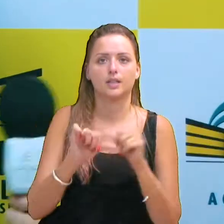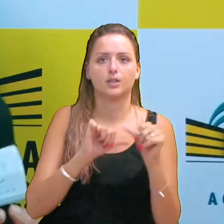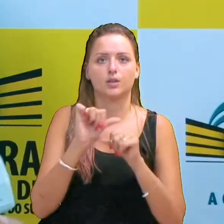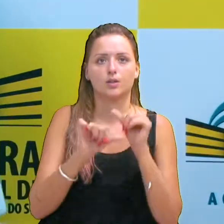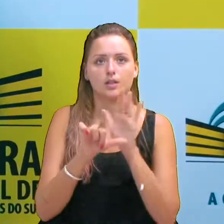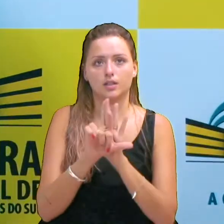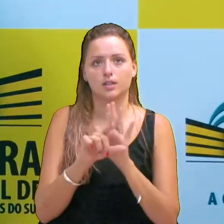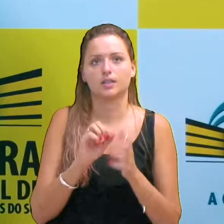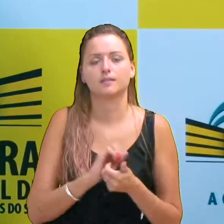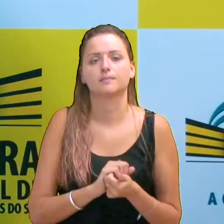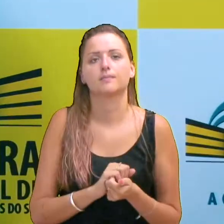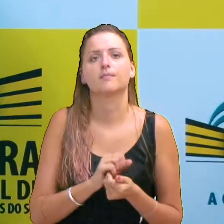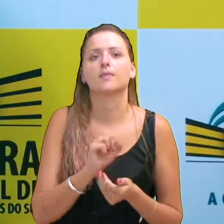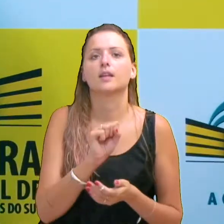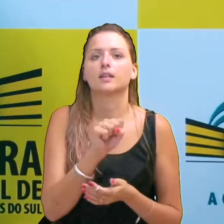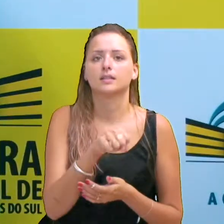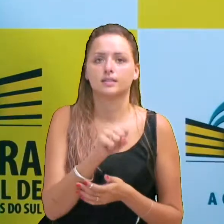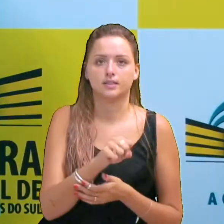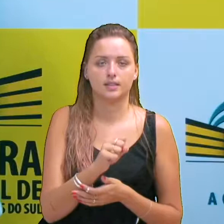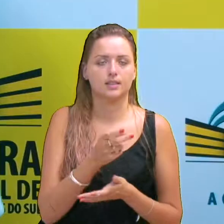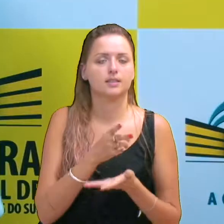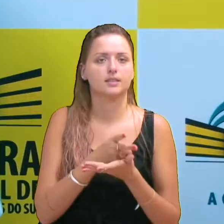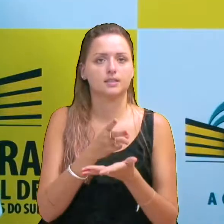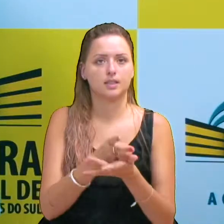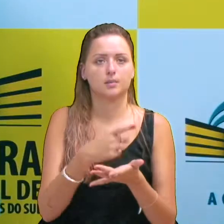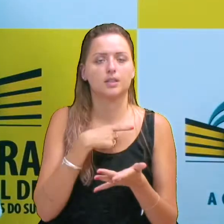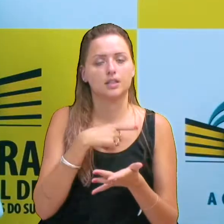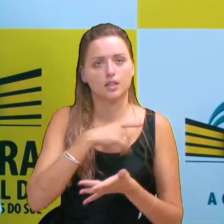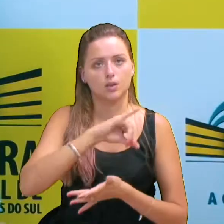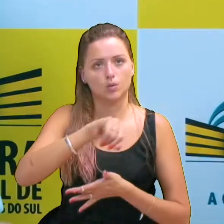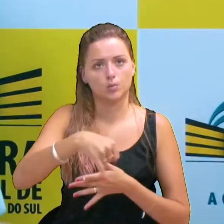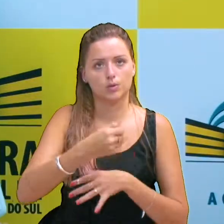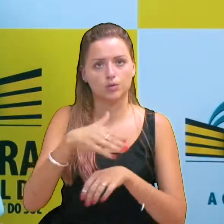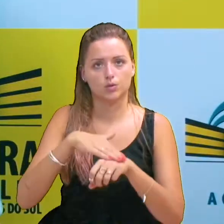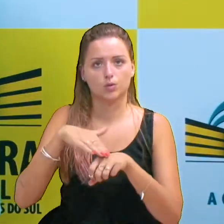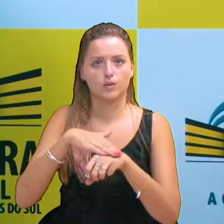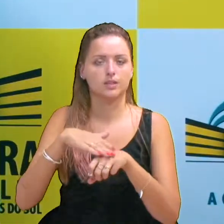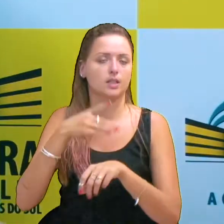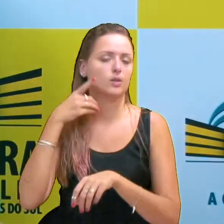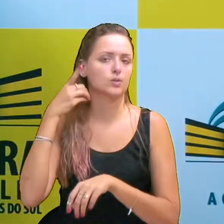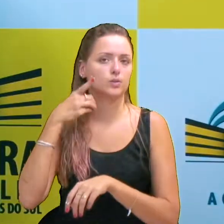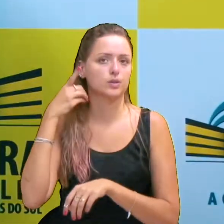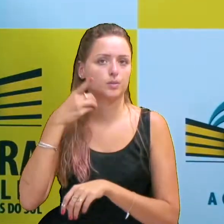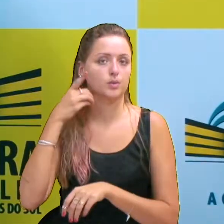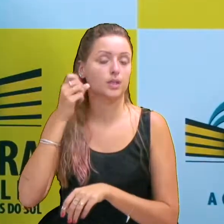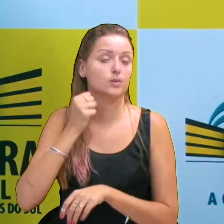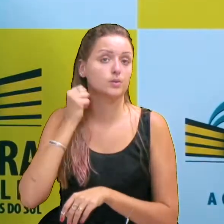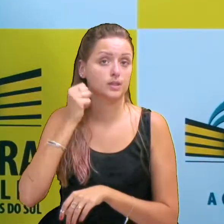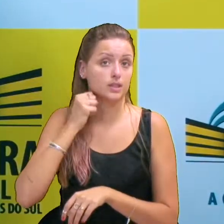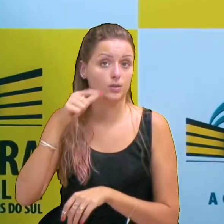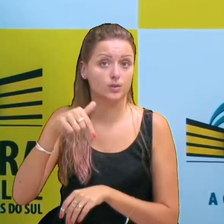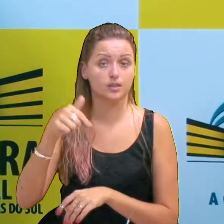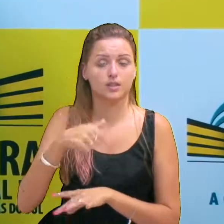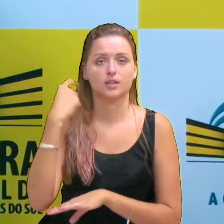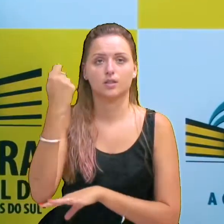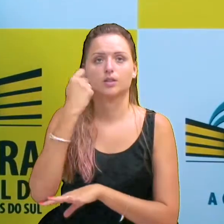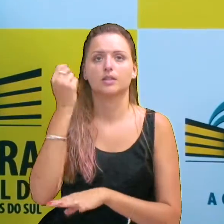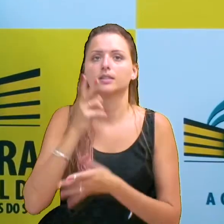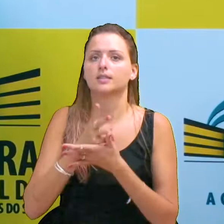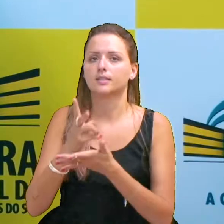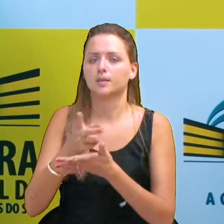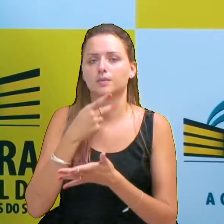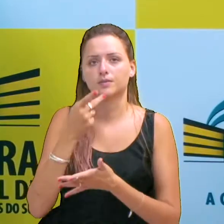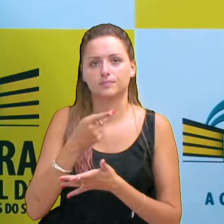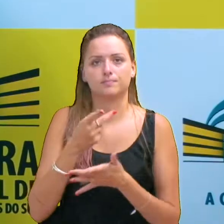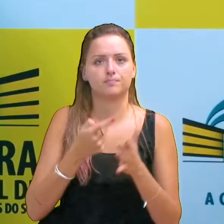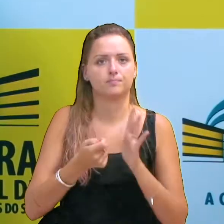lei? Nós já estamos, e toda vez que nós temos oportunidade de conversar com os nossos deputados e senadores, a gente tem manifestado isso. Aliás,